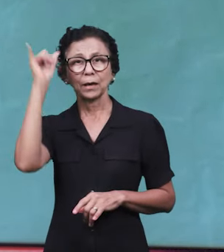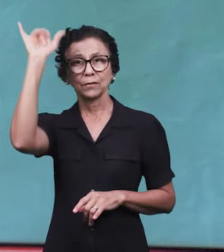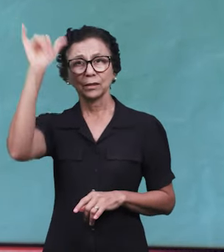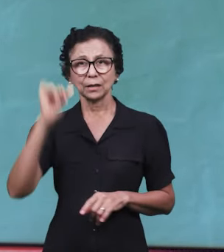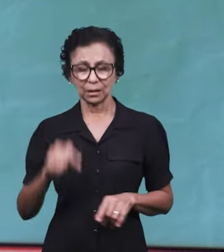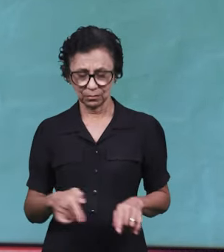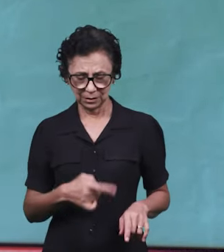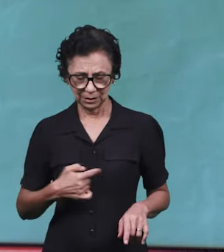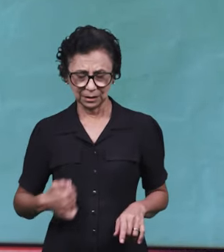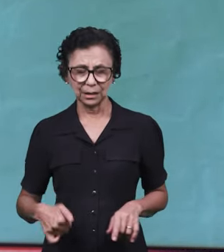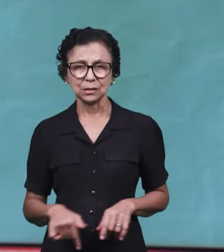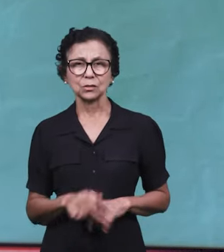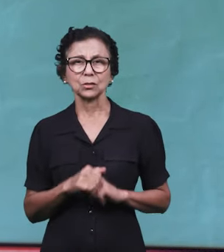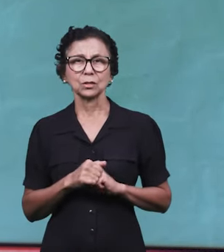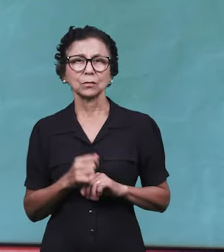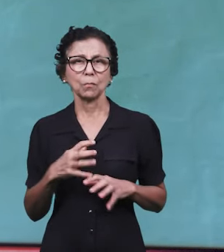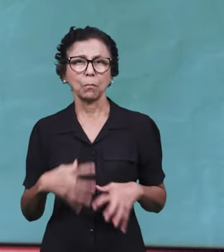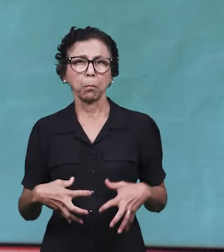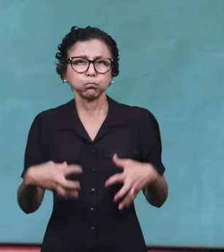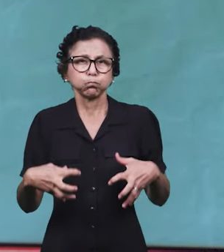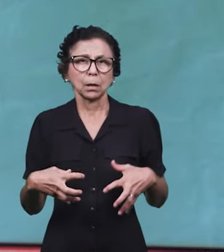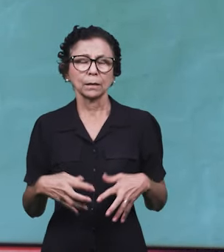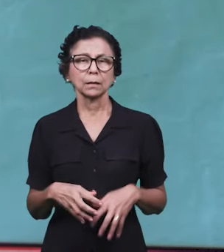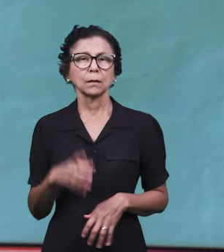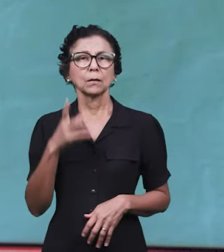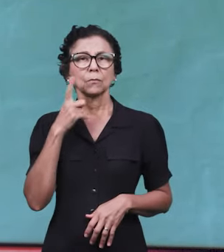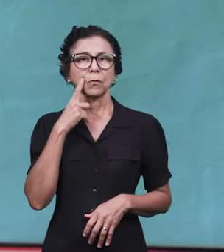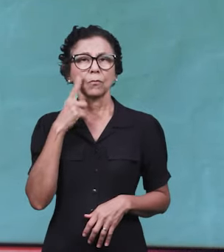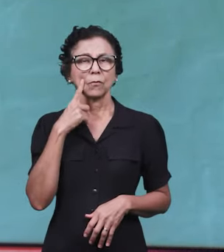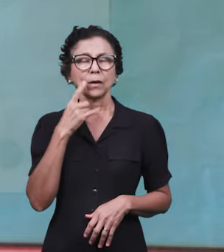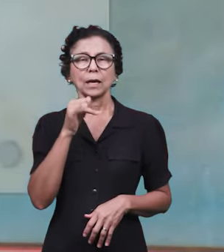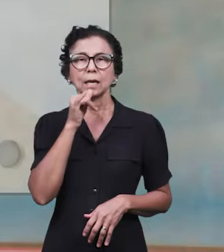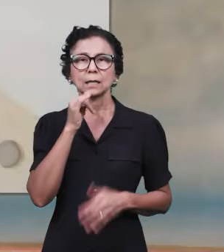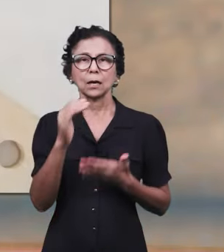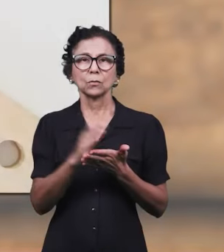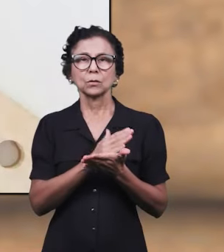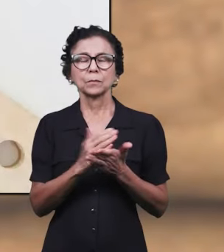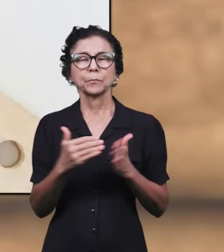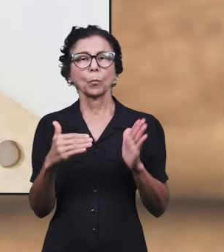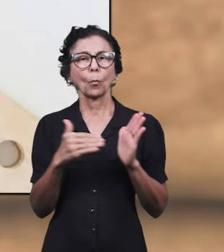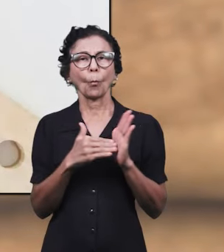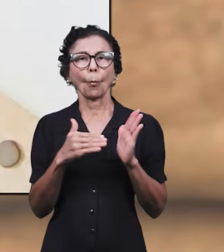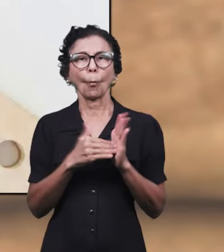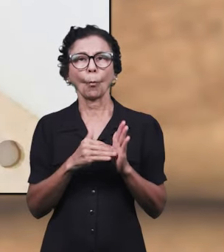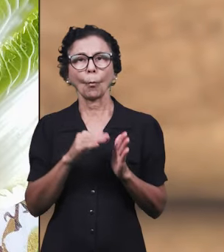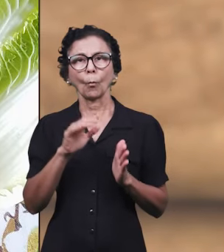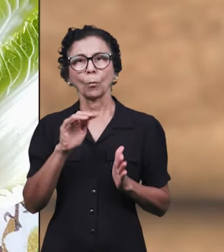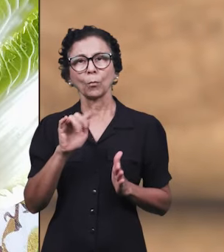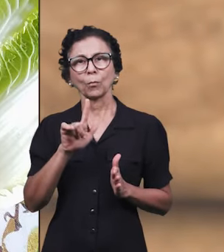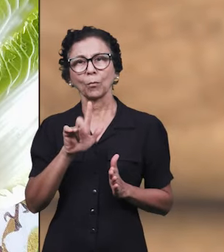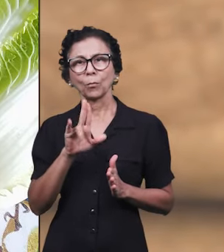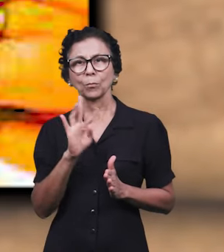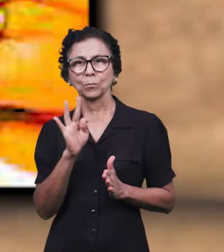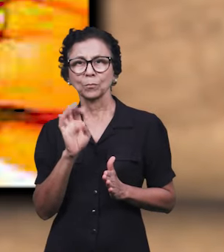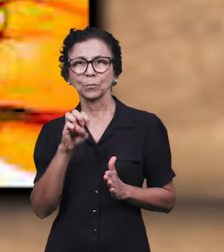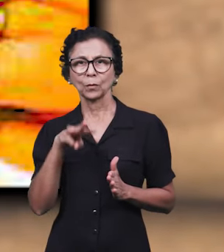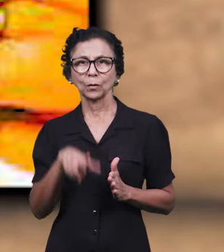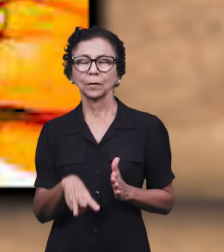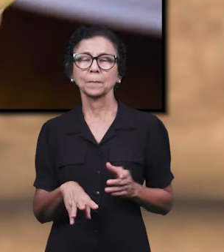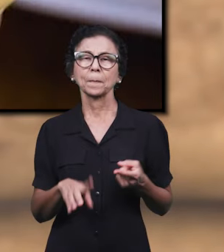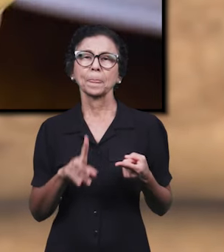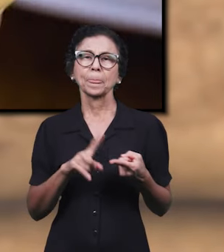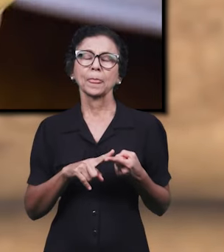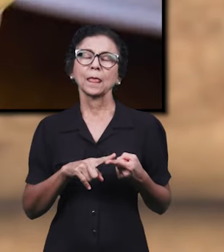agora eu vou falar sobre alguns exemplos de alimentos que não contêm o glúten. Frutas, legumes,